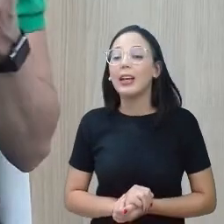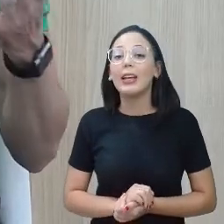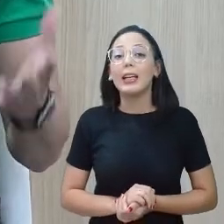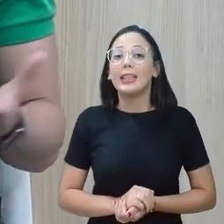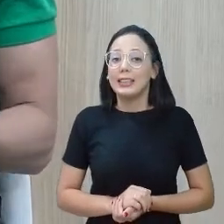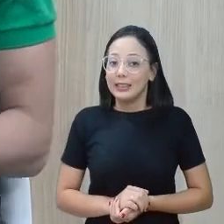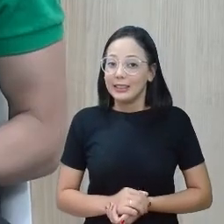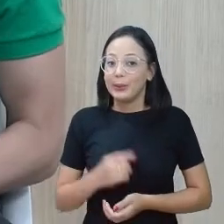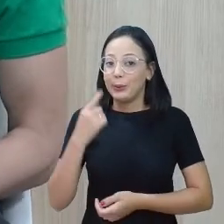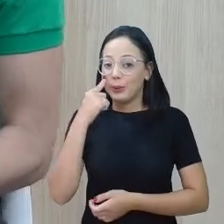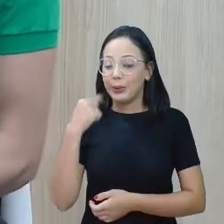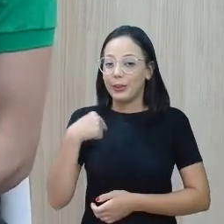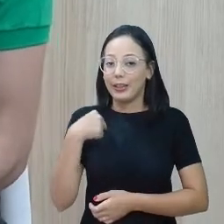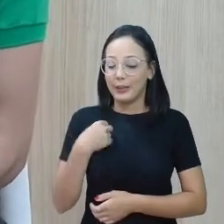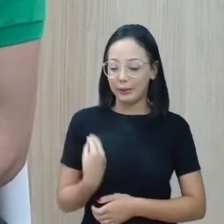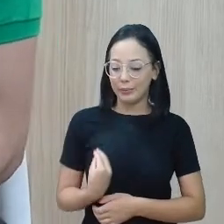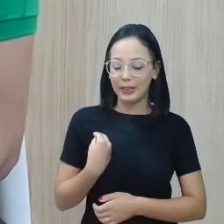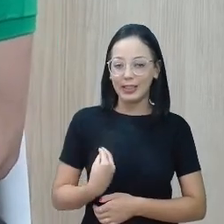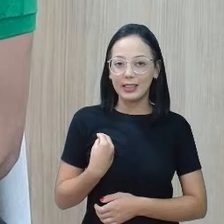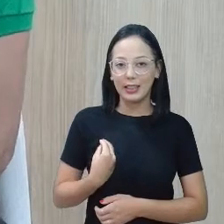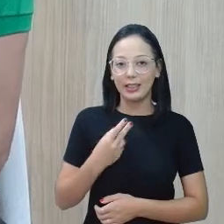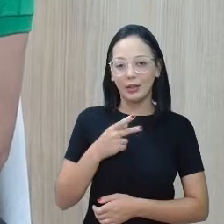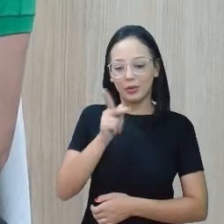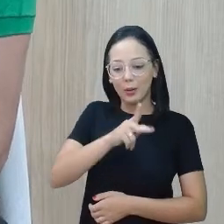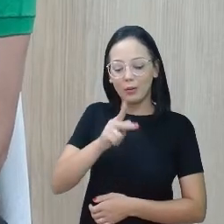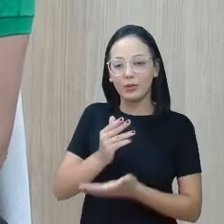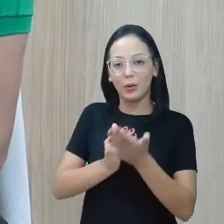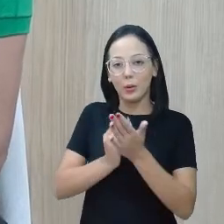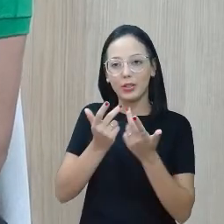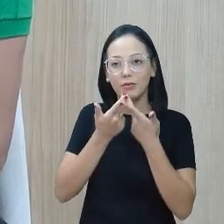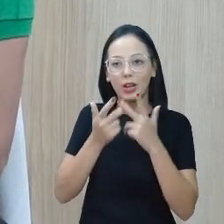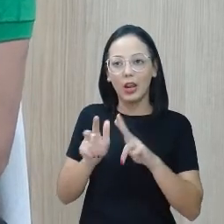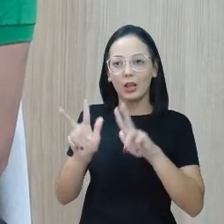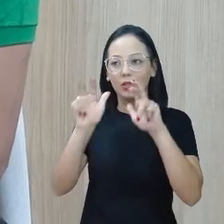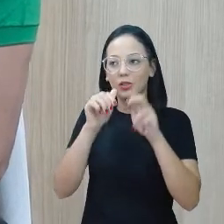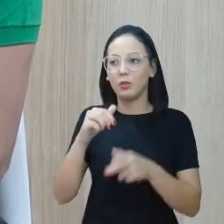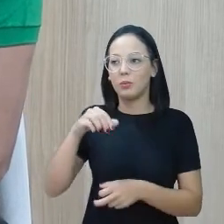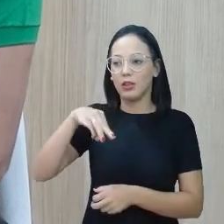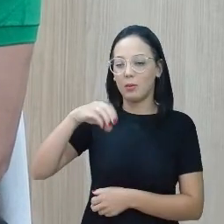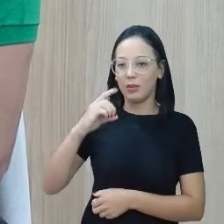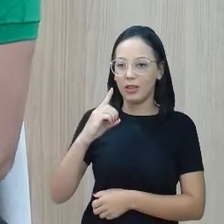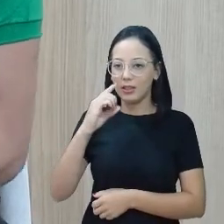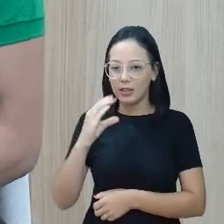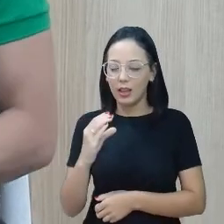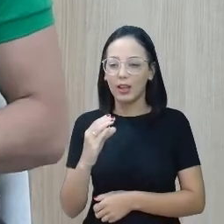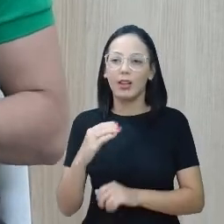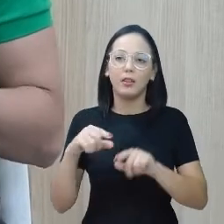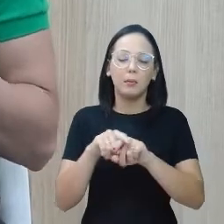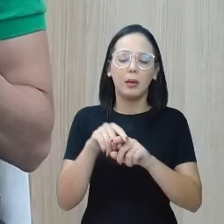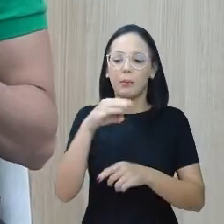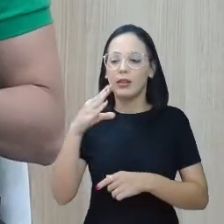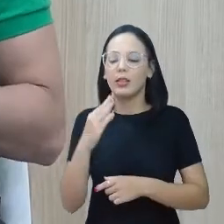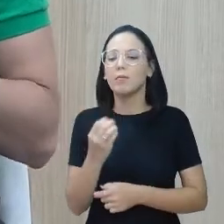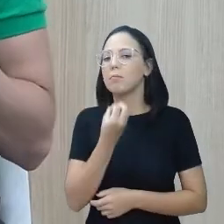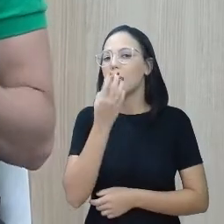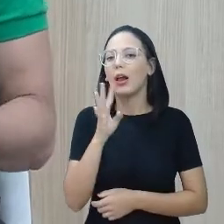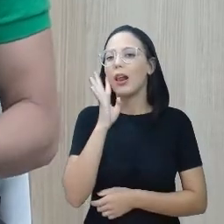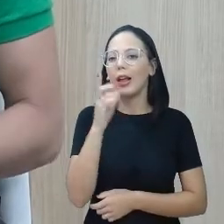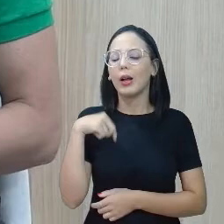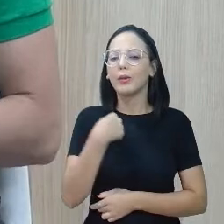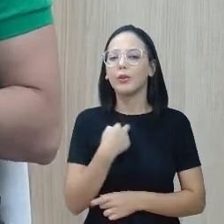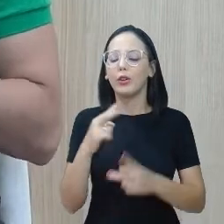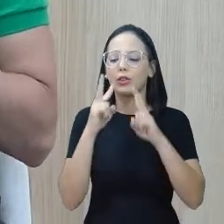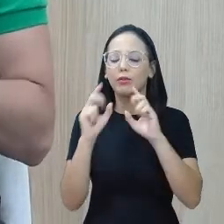eu estava aqui, né, quando o Briane começou a falar aí sobre múltiplos e divisores, né? E aí é muito massa a gente ver